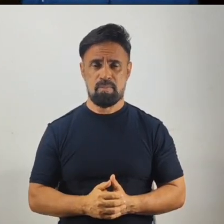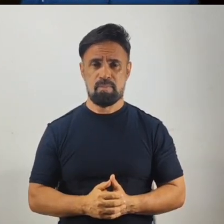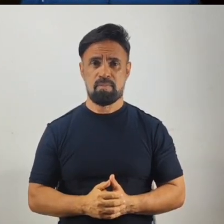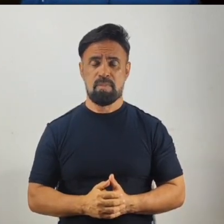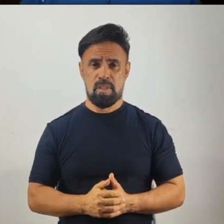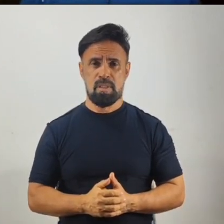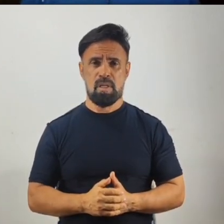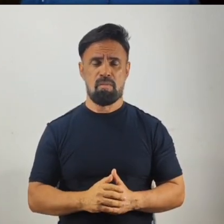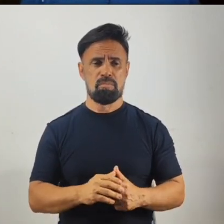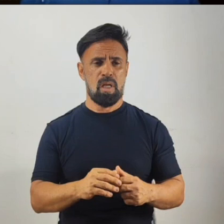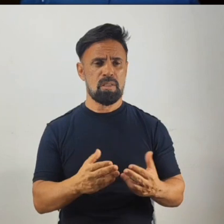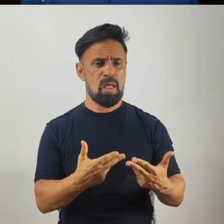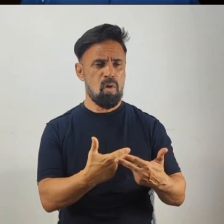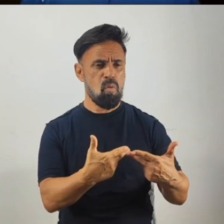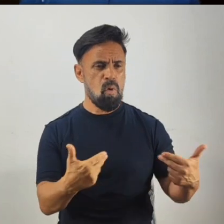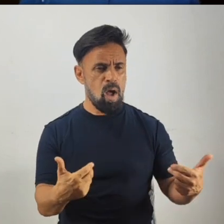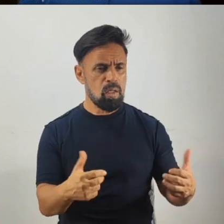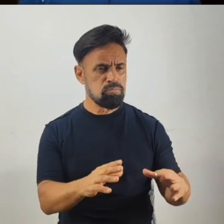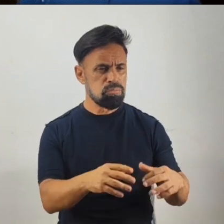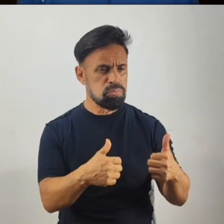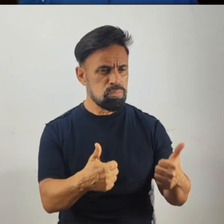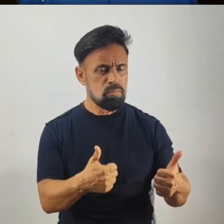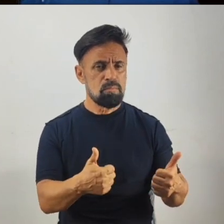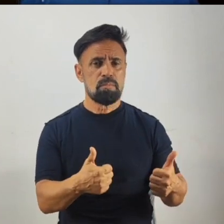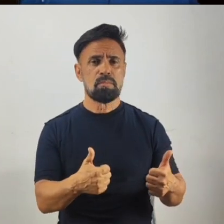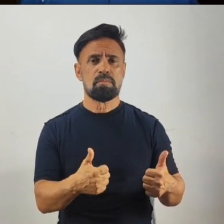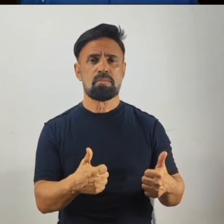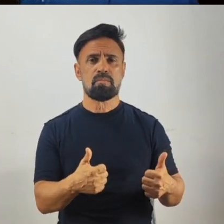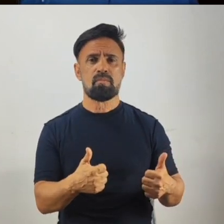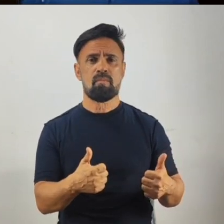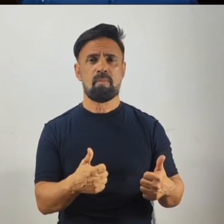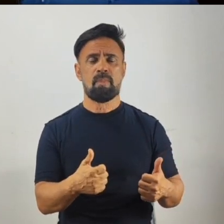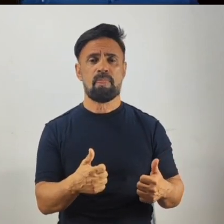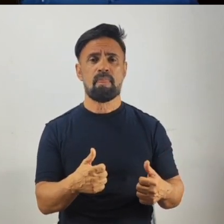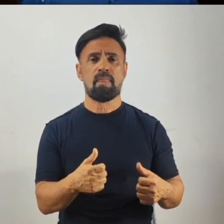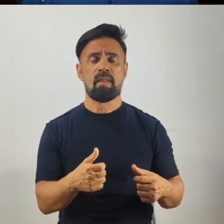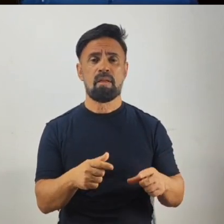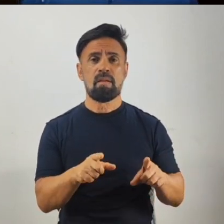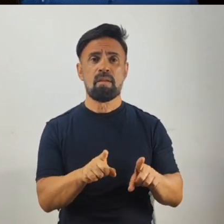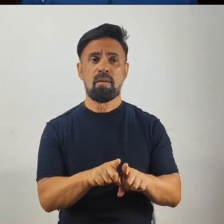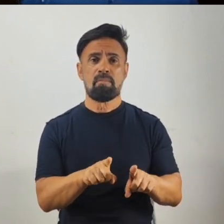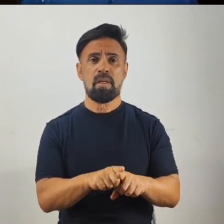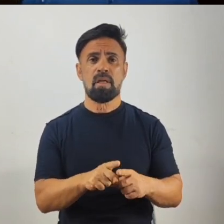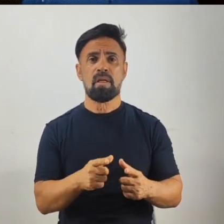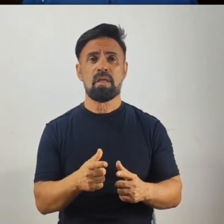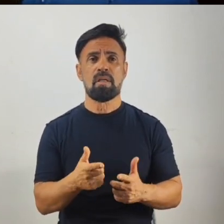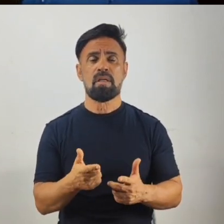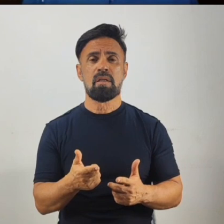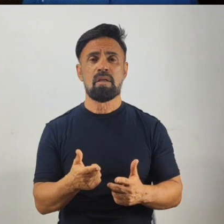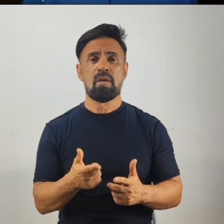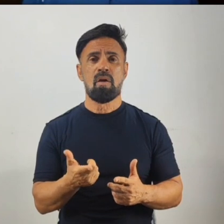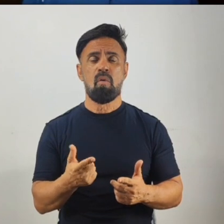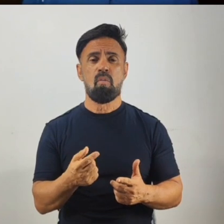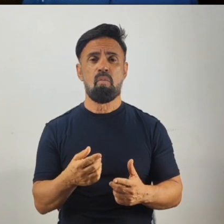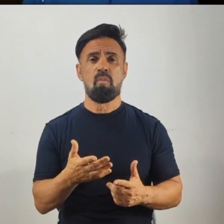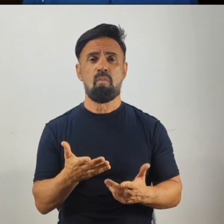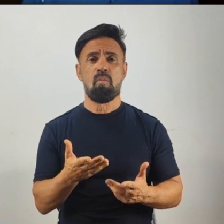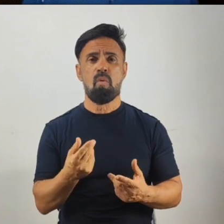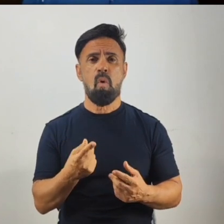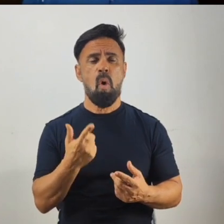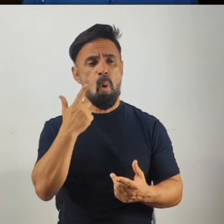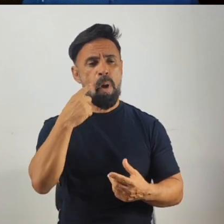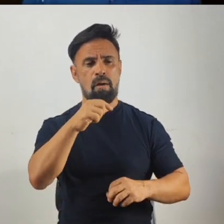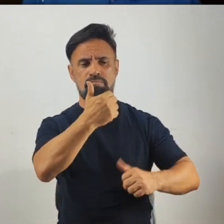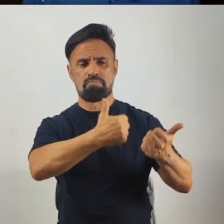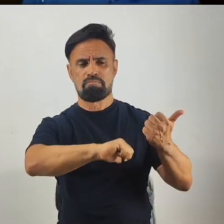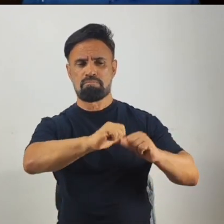Então, nessa qualidade, nós colocamos, nessa qualificação, nós colocamos também um